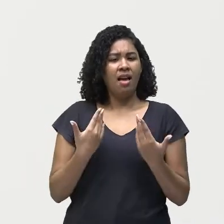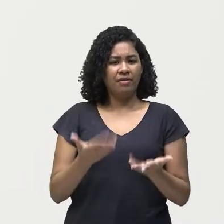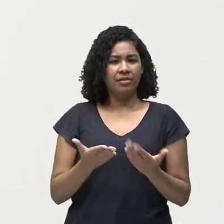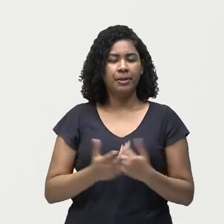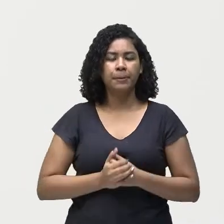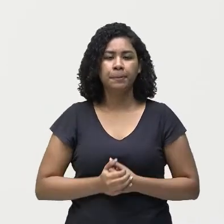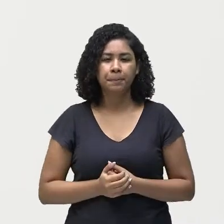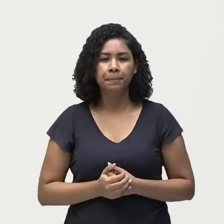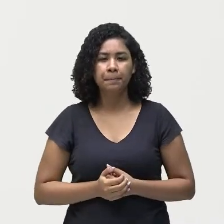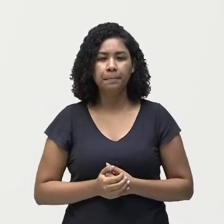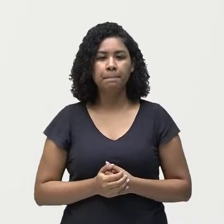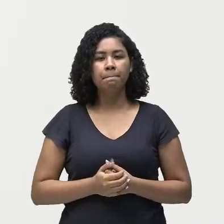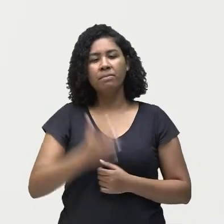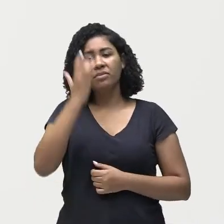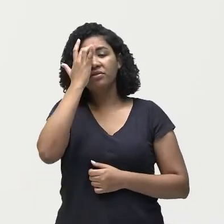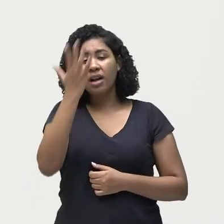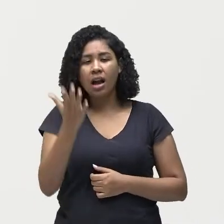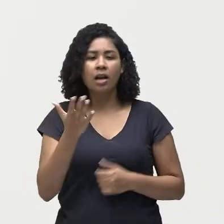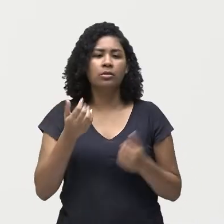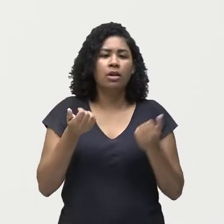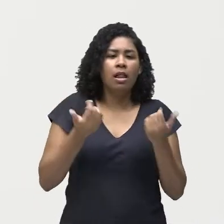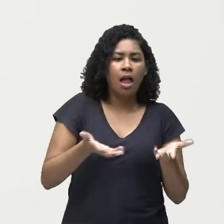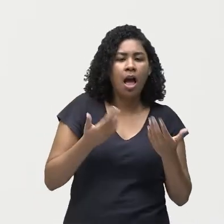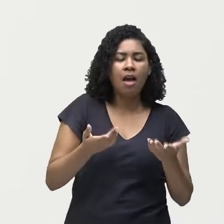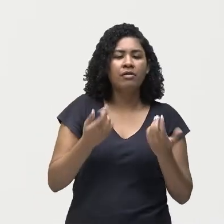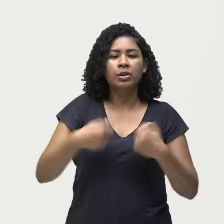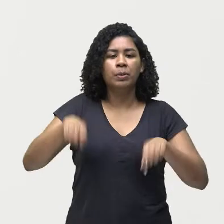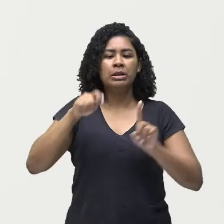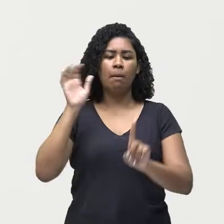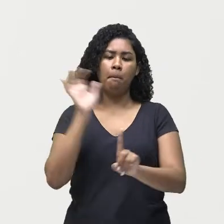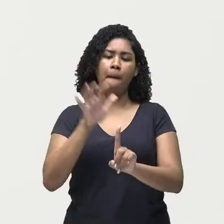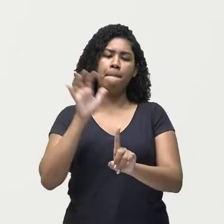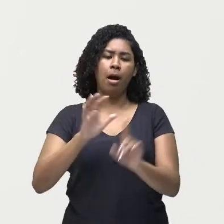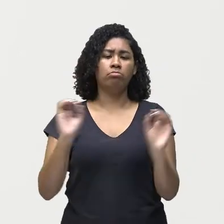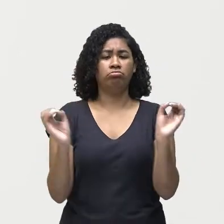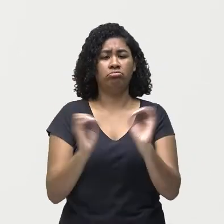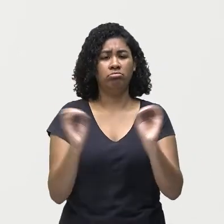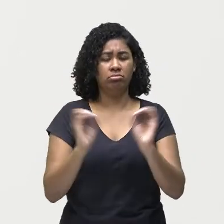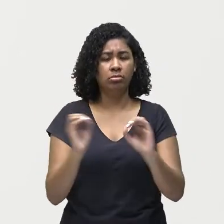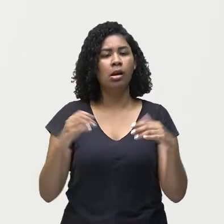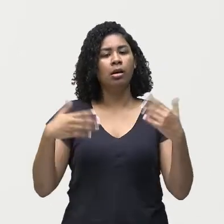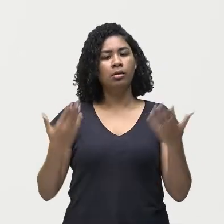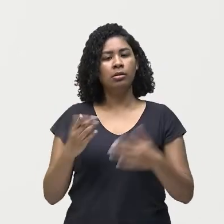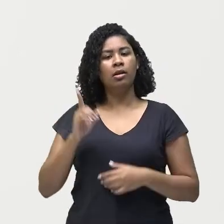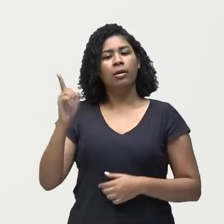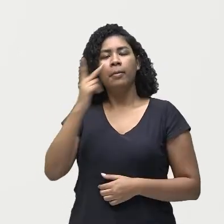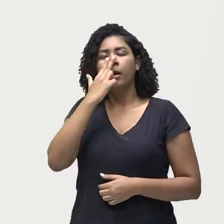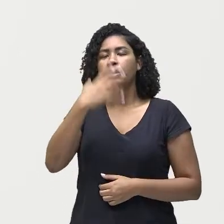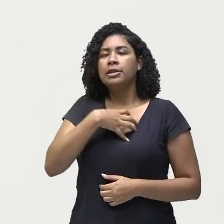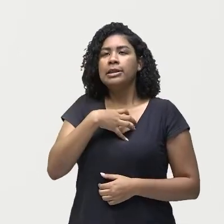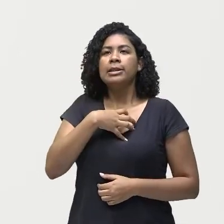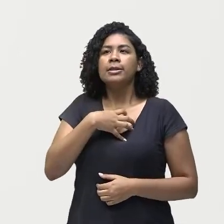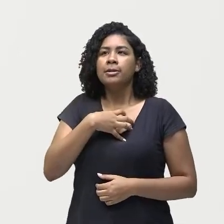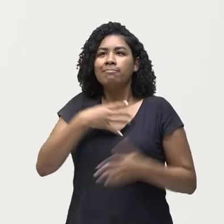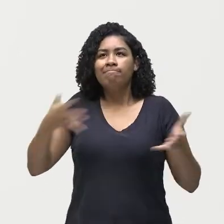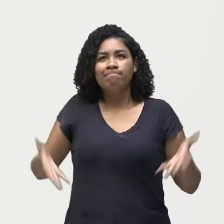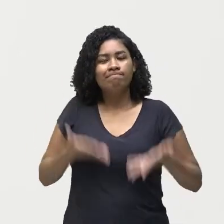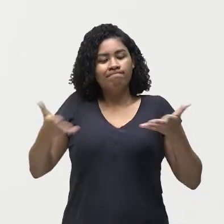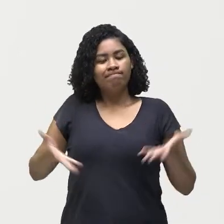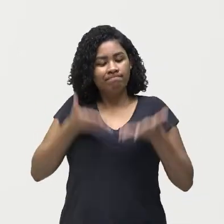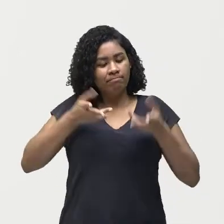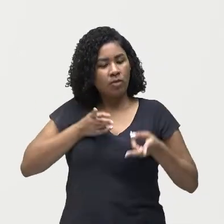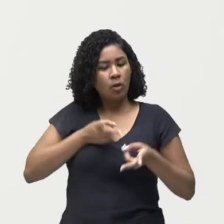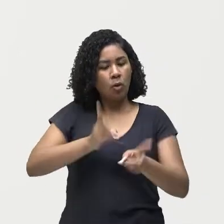ok? Fica bem mais fácil, né? Não tem pressão. E assim cria uma motivação bem maior para continuar